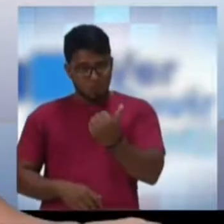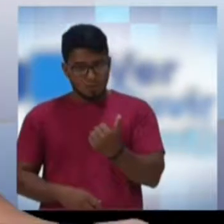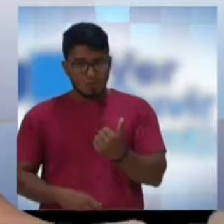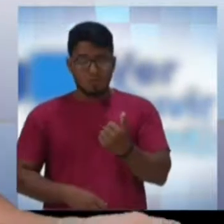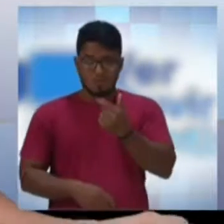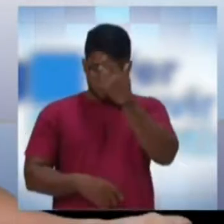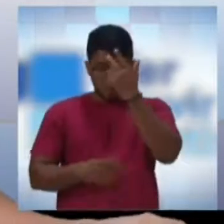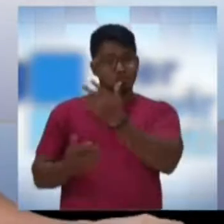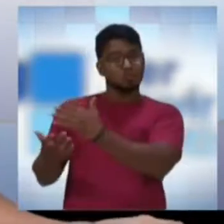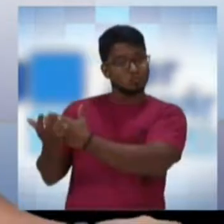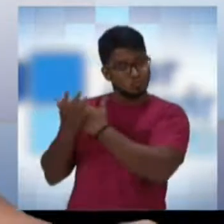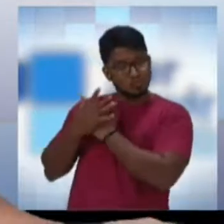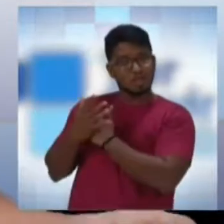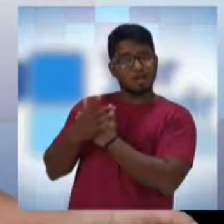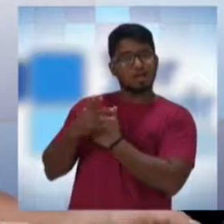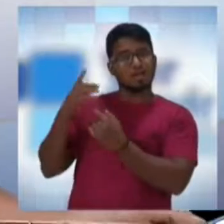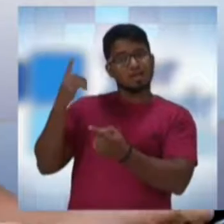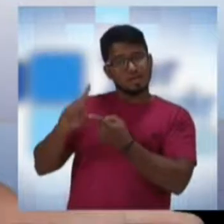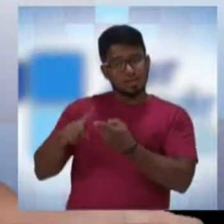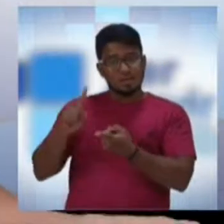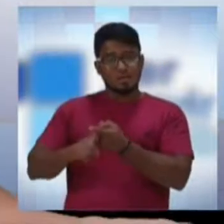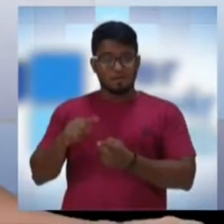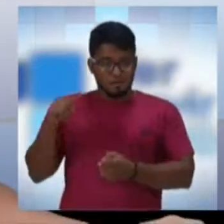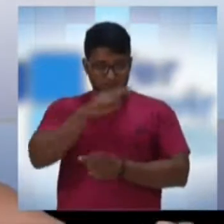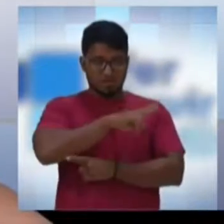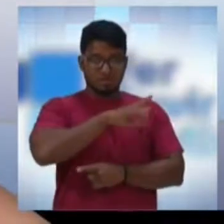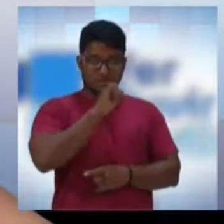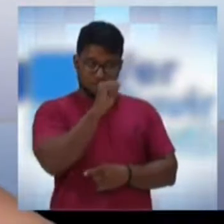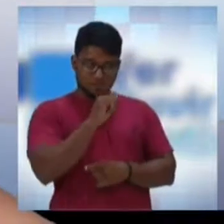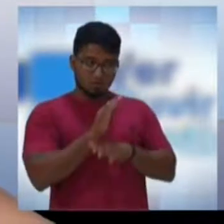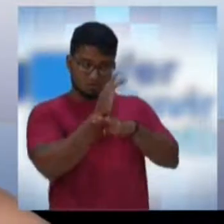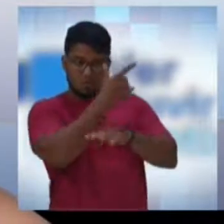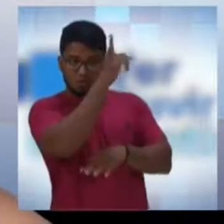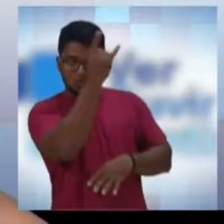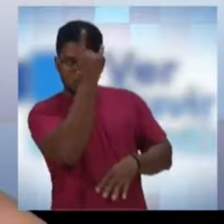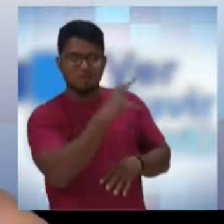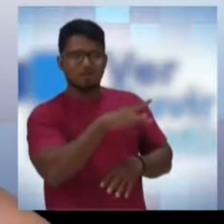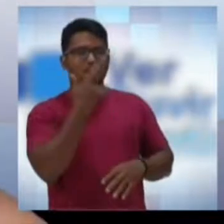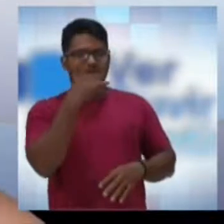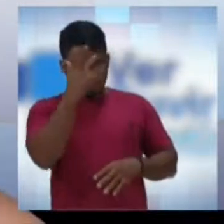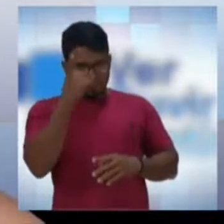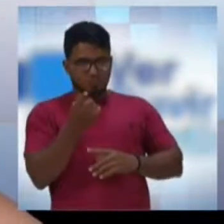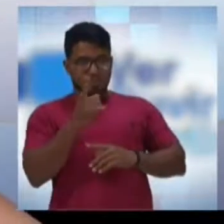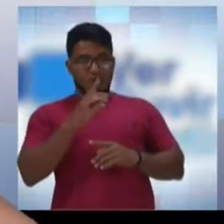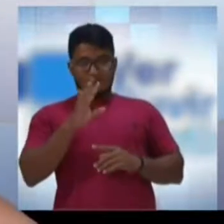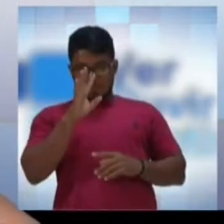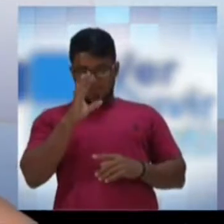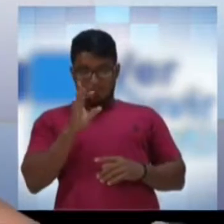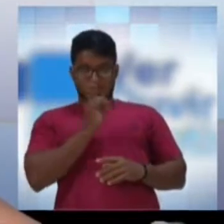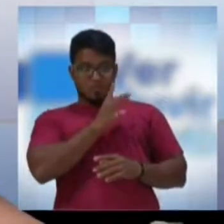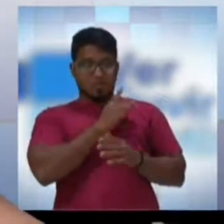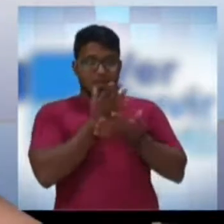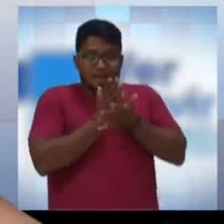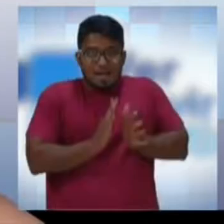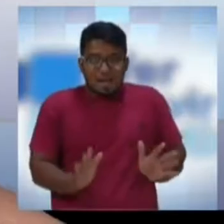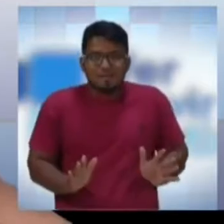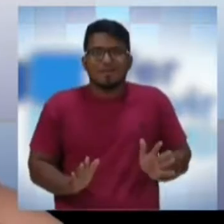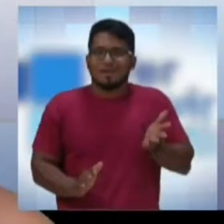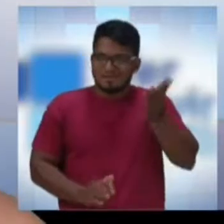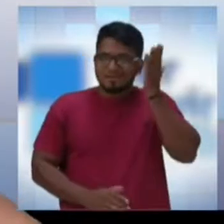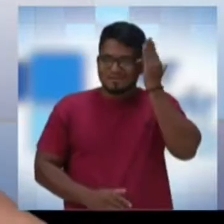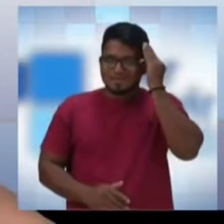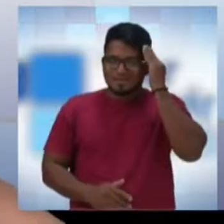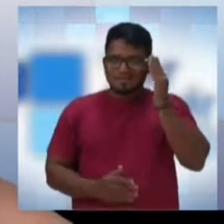ajudada por alguém, poder ajudar alguém a superar seus medos, porque orientação e mobilidade é isso, né? É ajudar o outro a superar